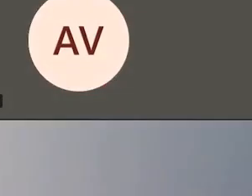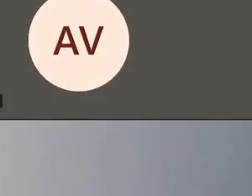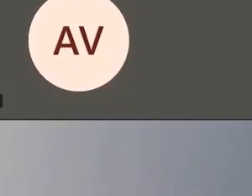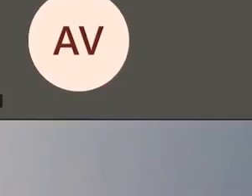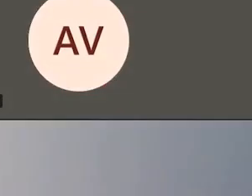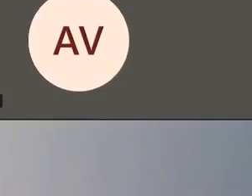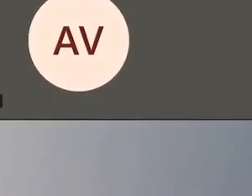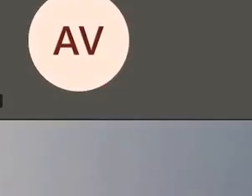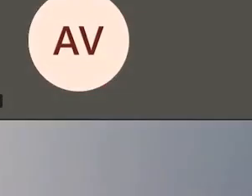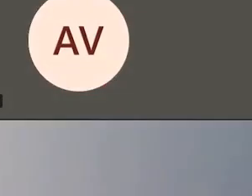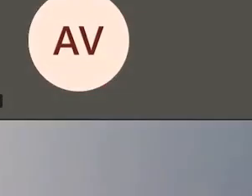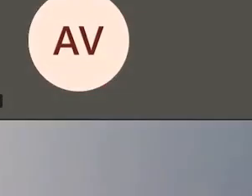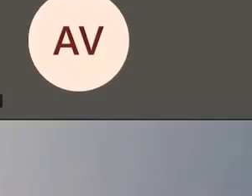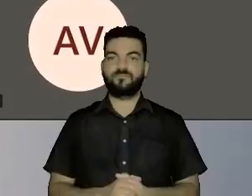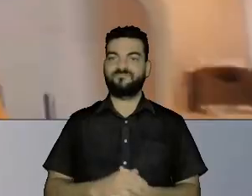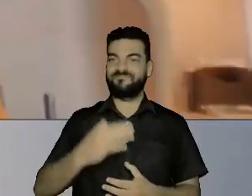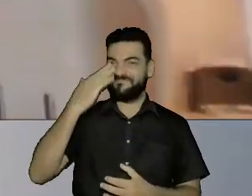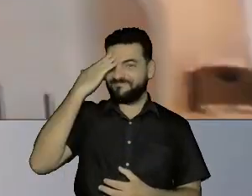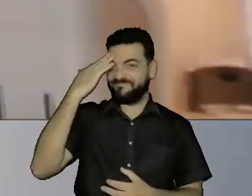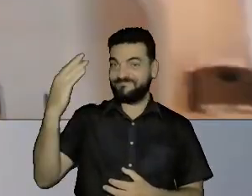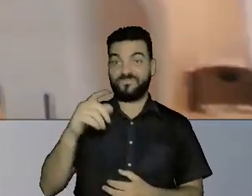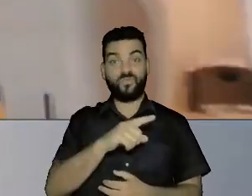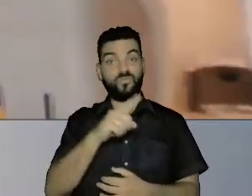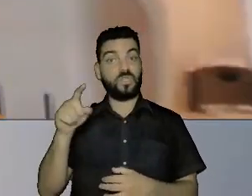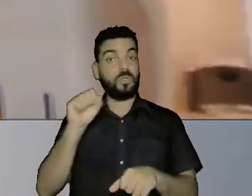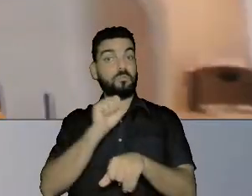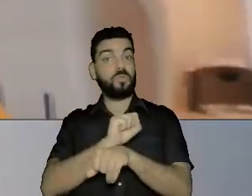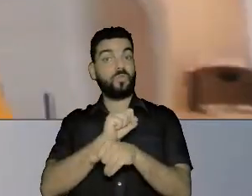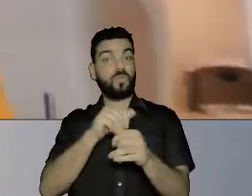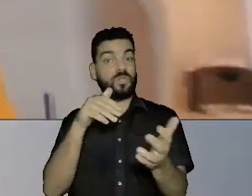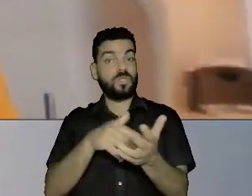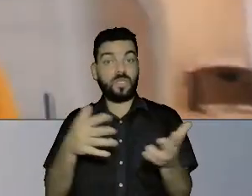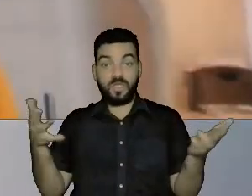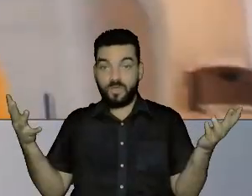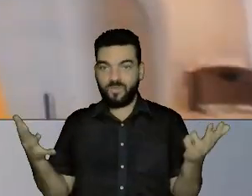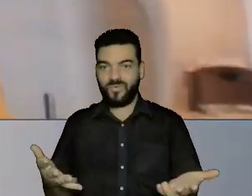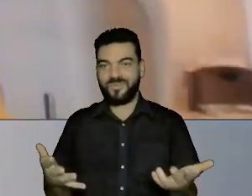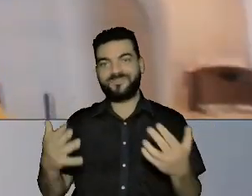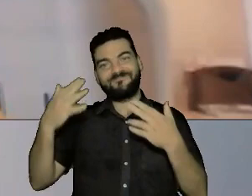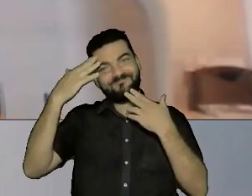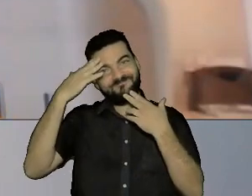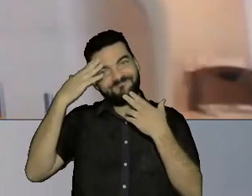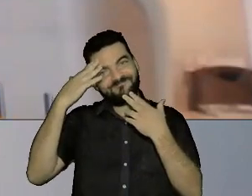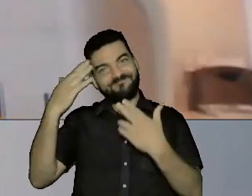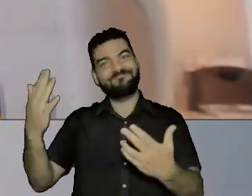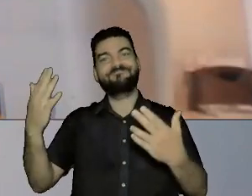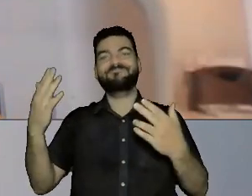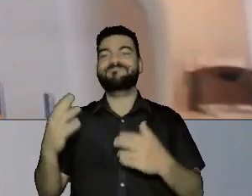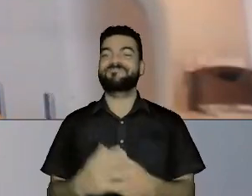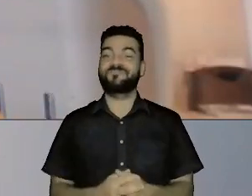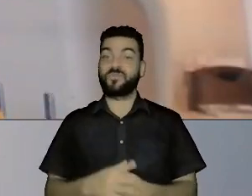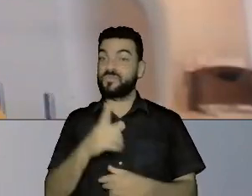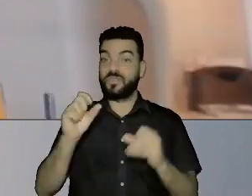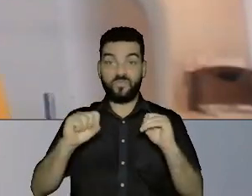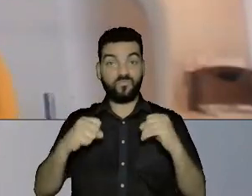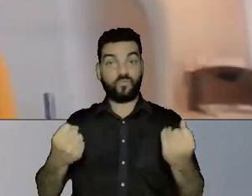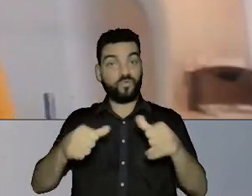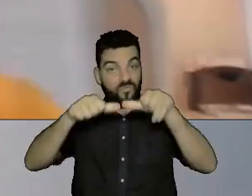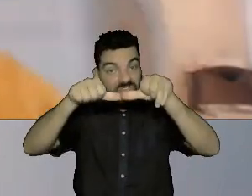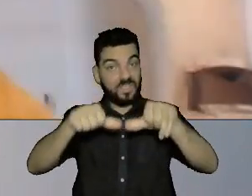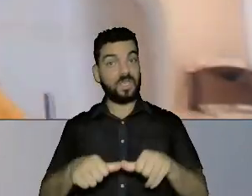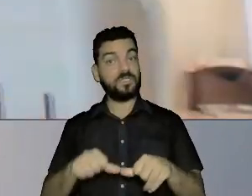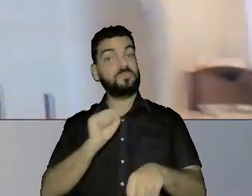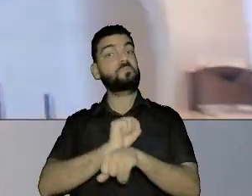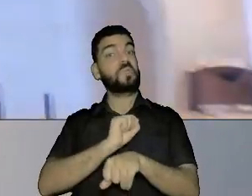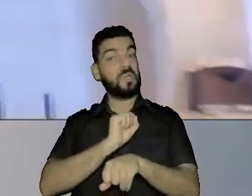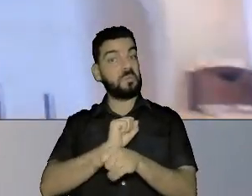Obrigada, gente, que esperou até aqui, todo mundo que está aqui com a gente, super obrigada por estarem aqui e terem aguardado o início.